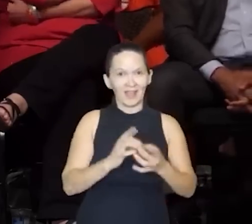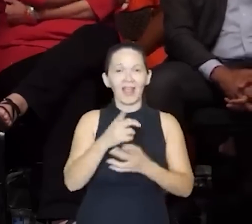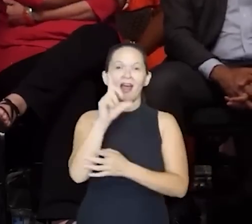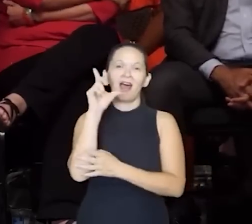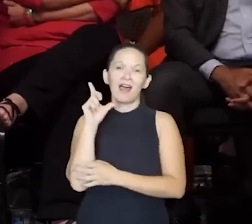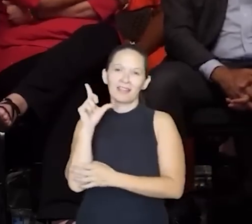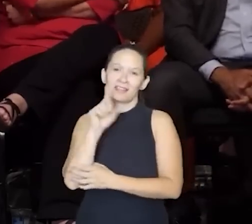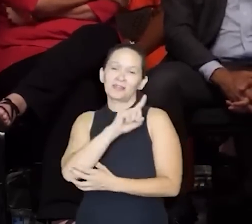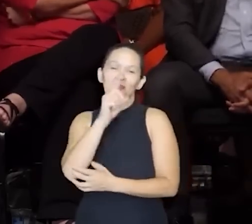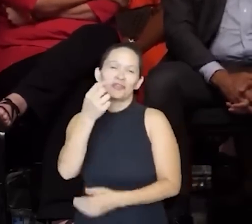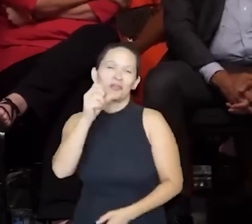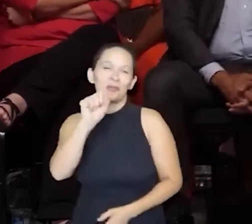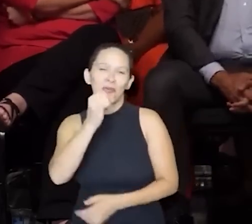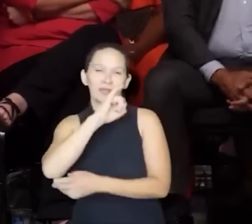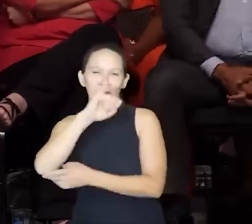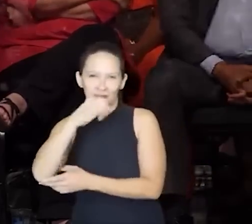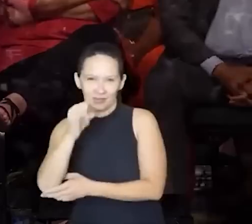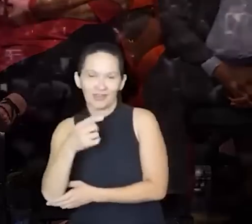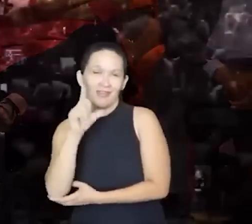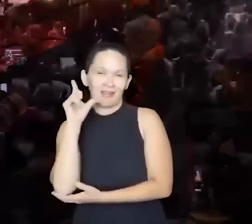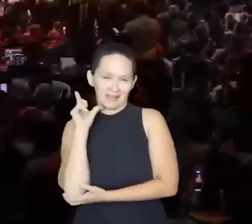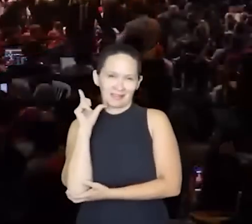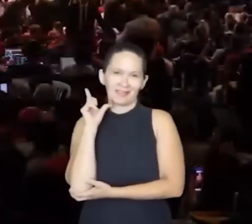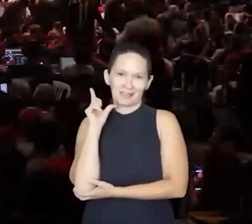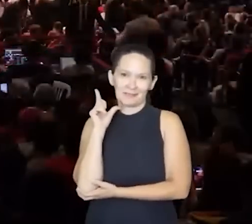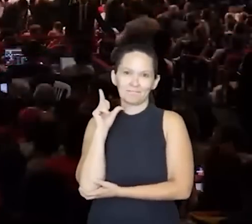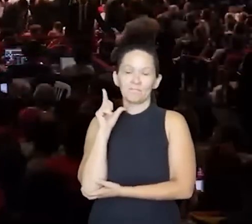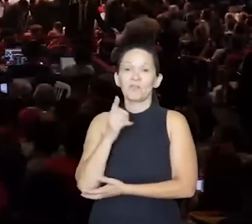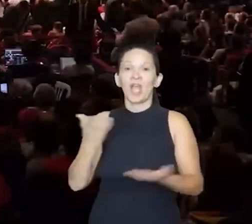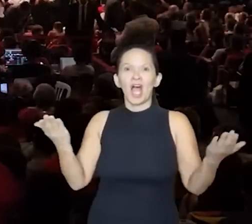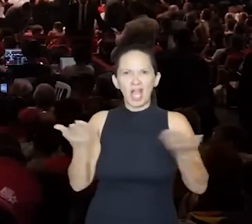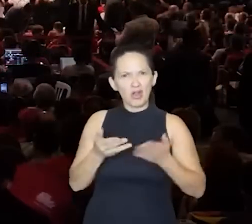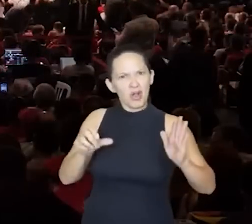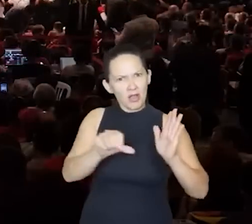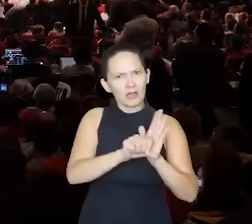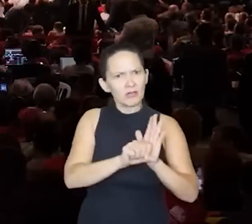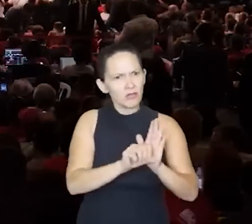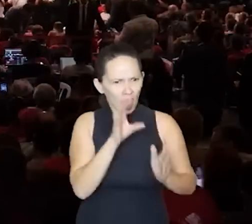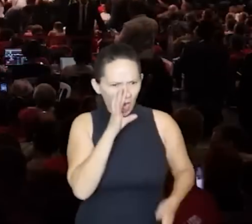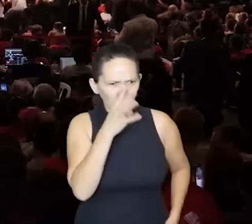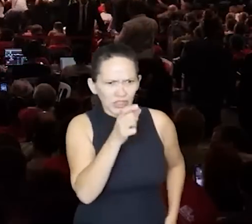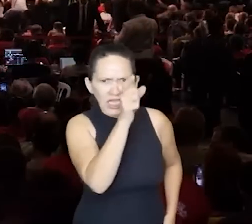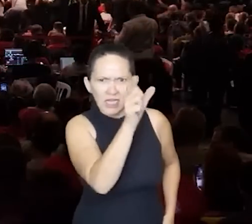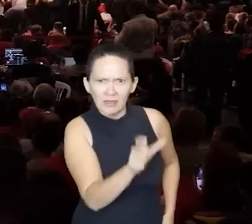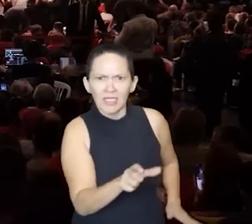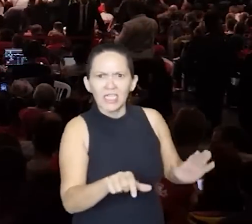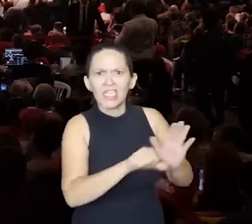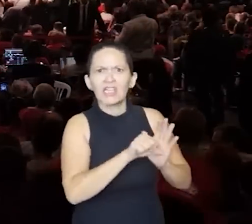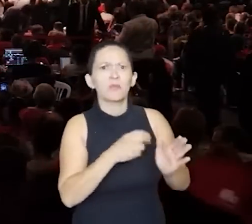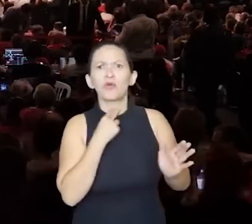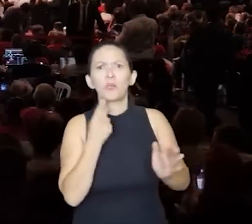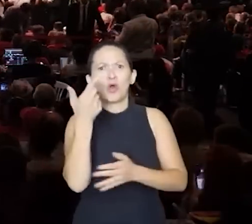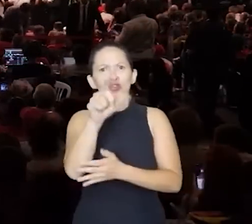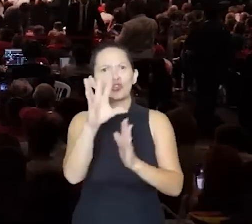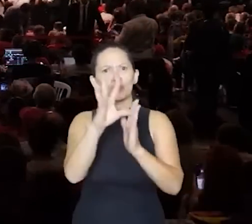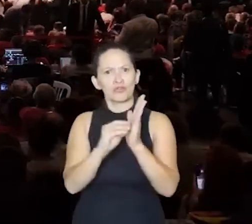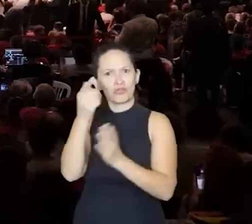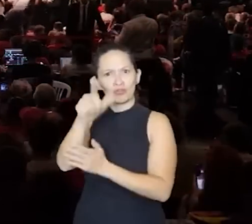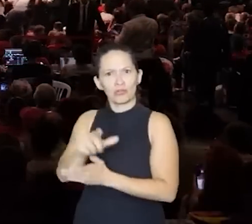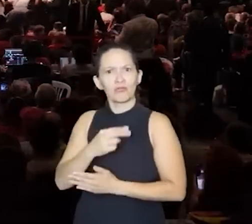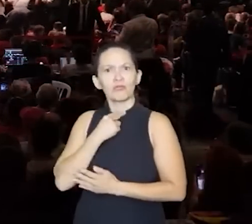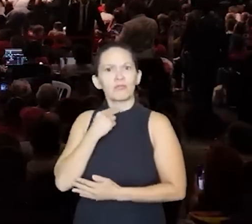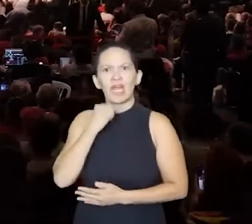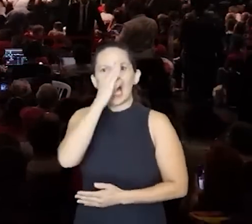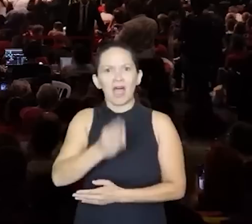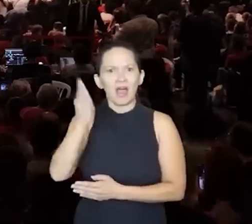8 de janeiro, hão de responder por seus crimes, para que não voltem a repeti-los. É sem anistia.